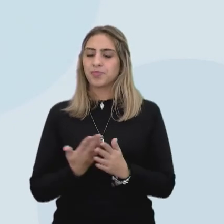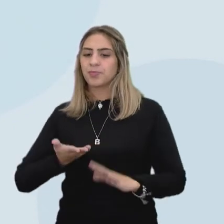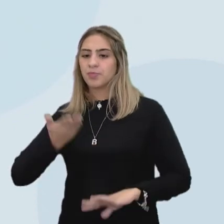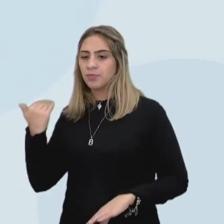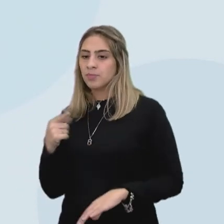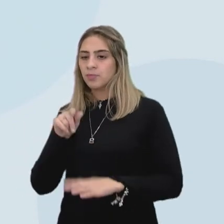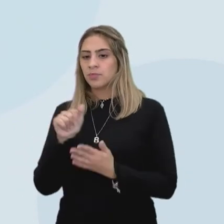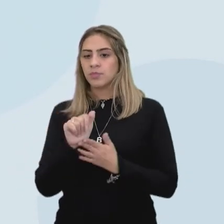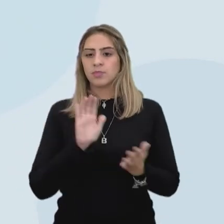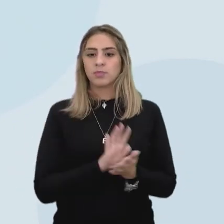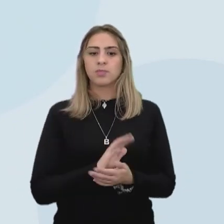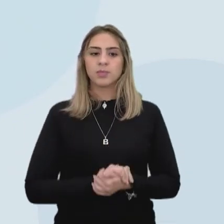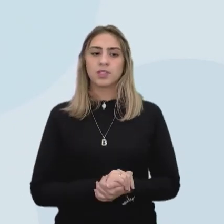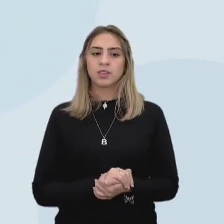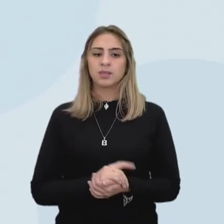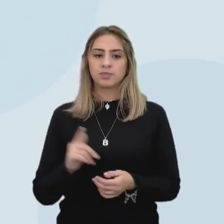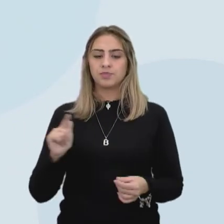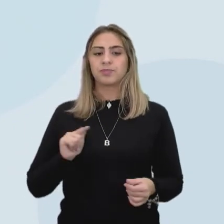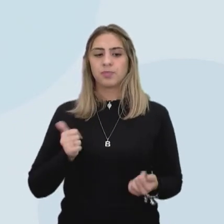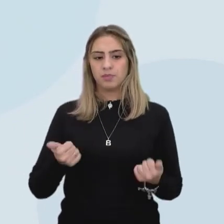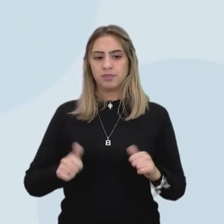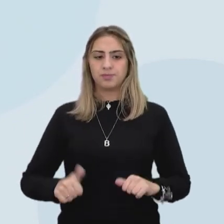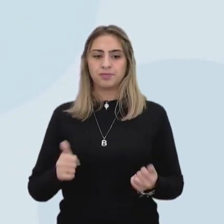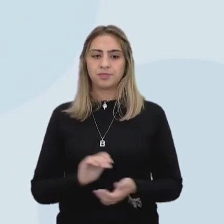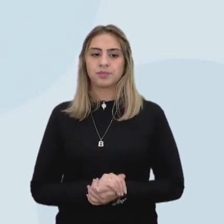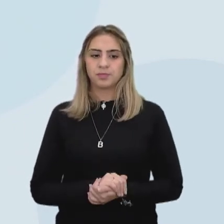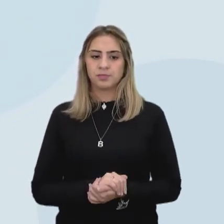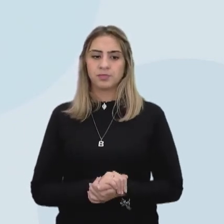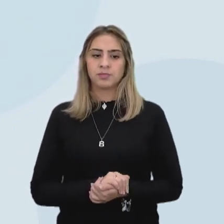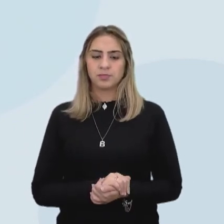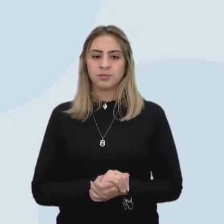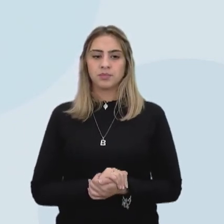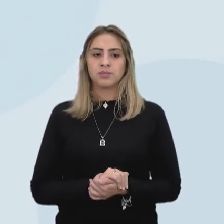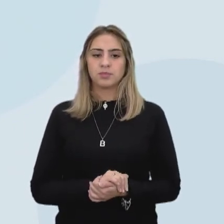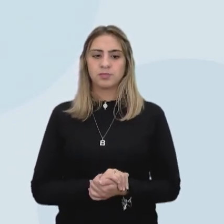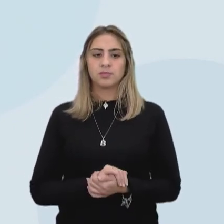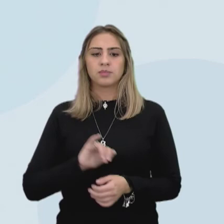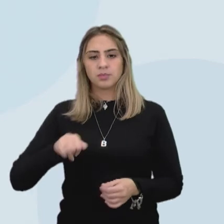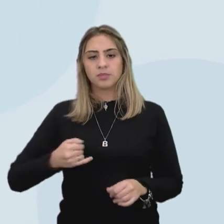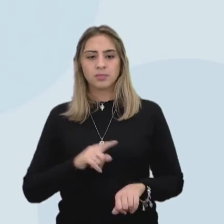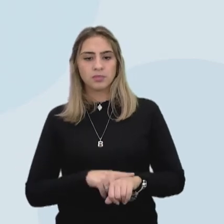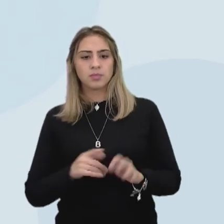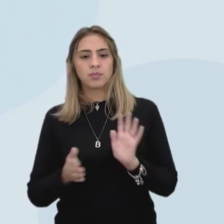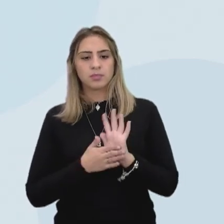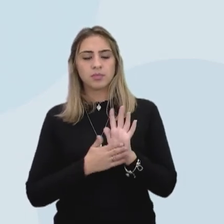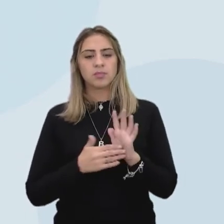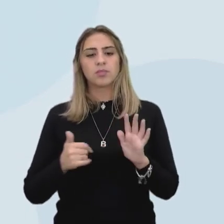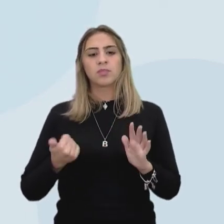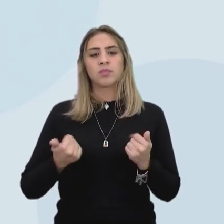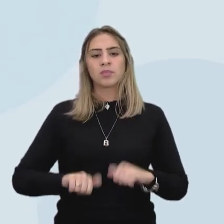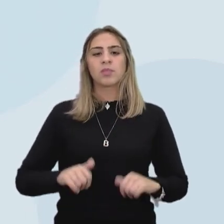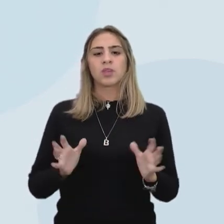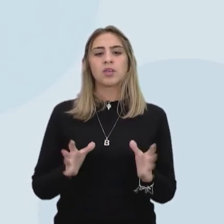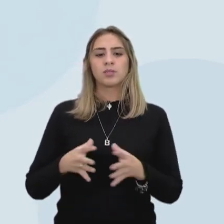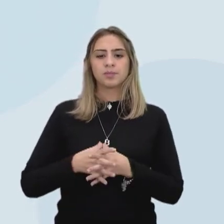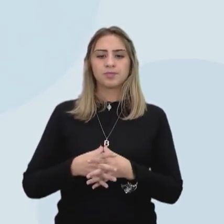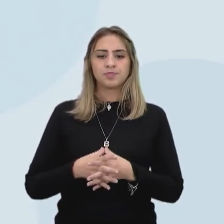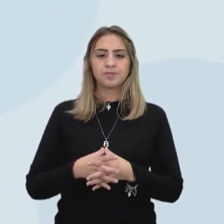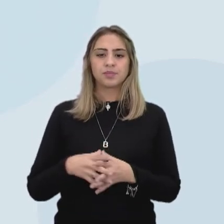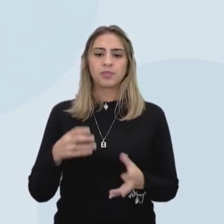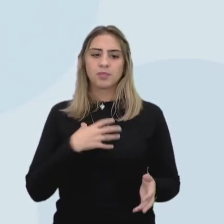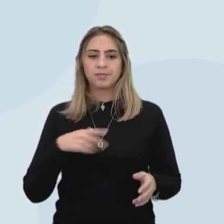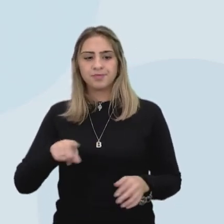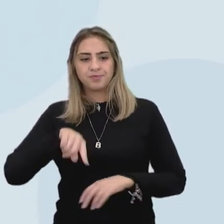dessa atividade. E aí você tem aí a avaliação. Então aproveitar esse momento para propor uma avaliação entre os grupos, de modo